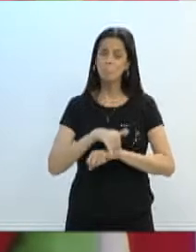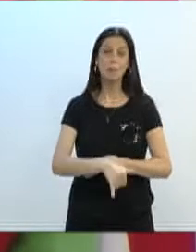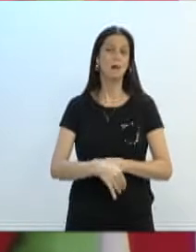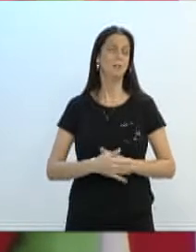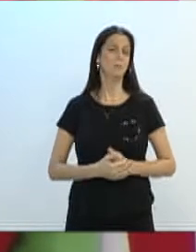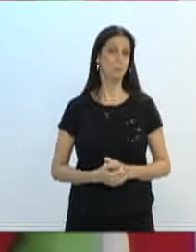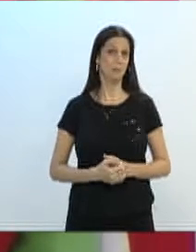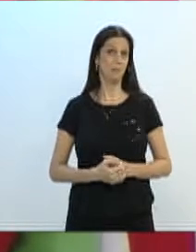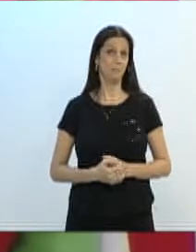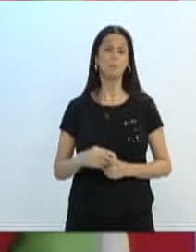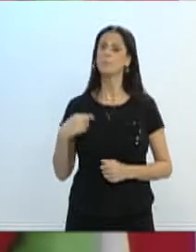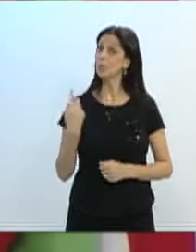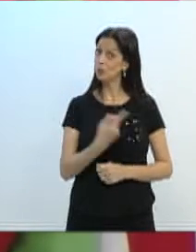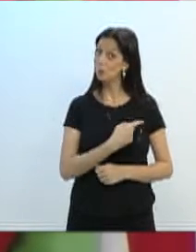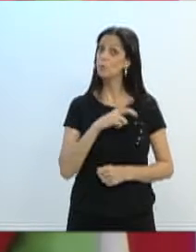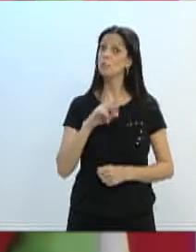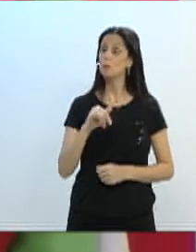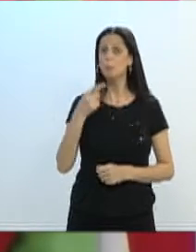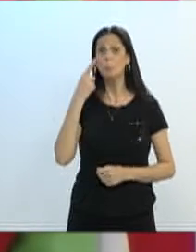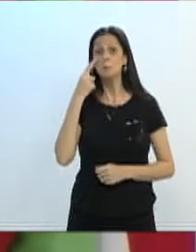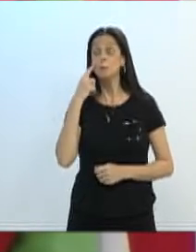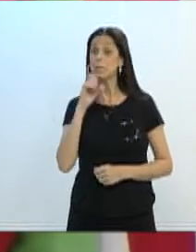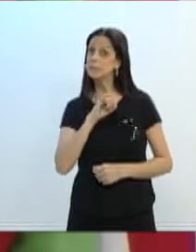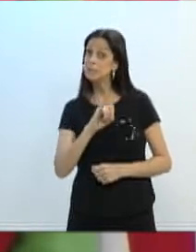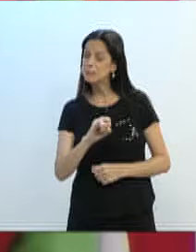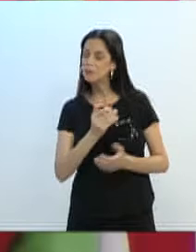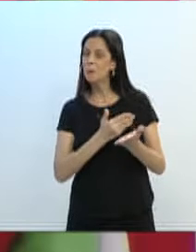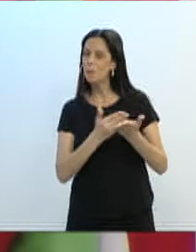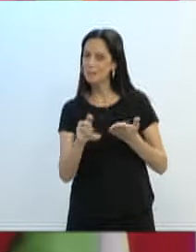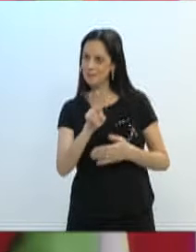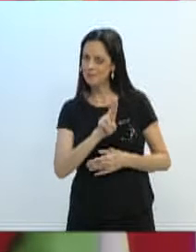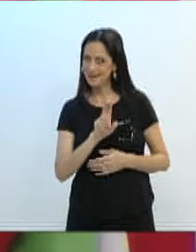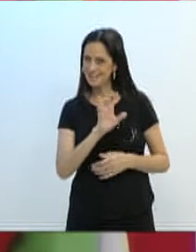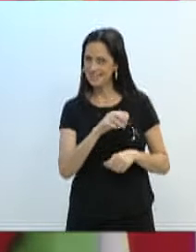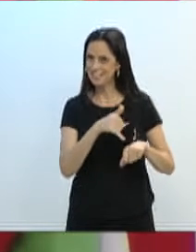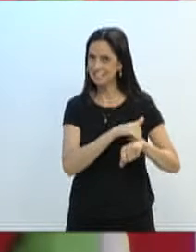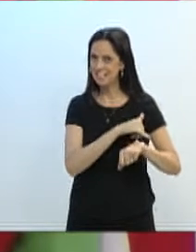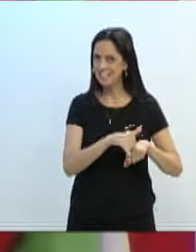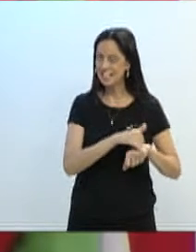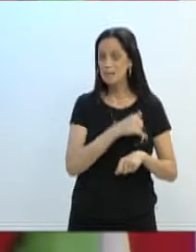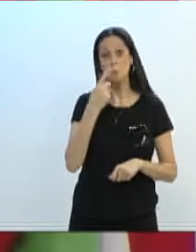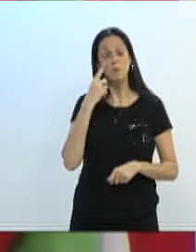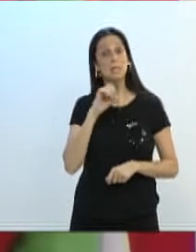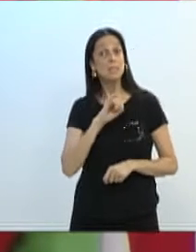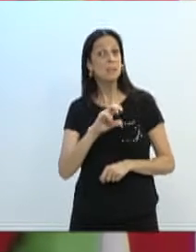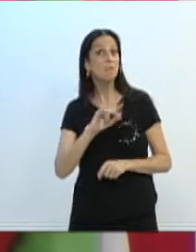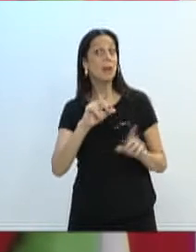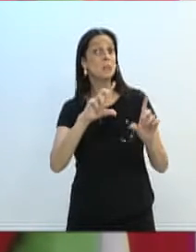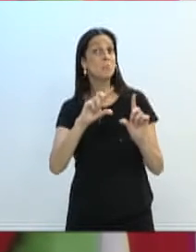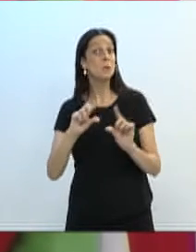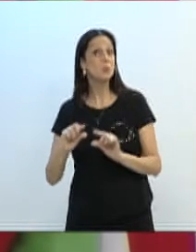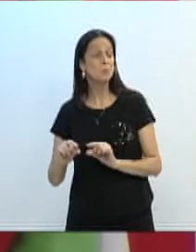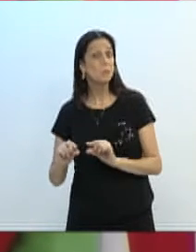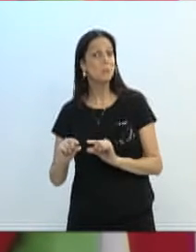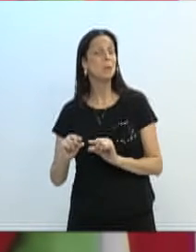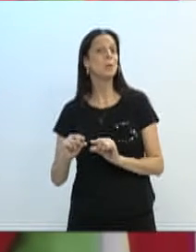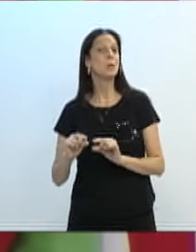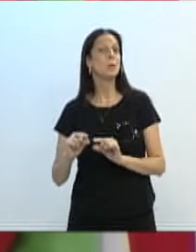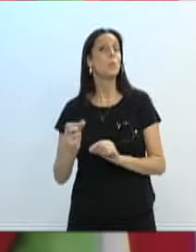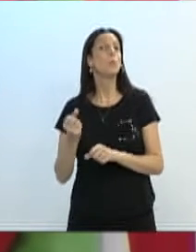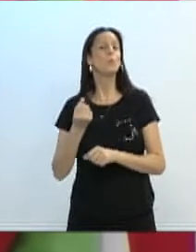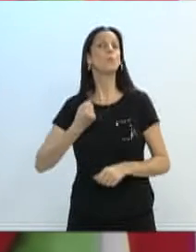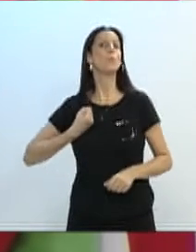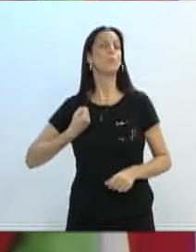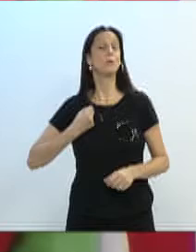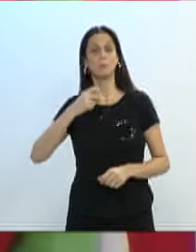verificar se teve efeito ou não, se reduziu o número de faltas ou não. Então, a ideia está inicialmente constituída e a gente está encaminhando a